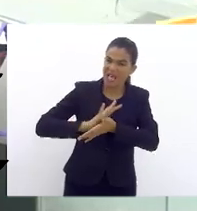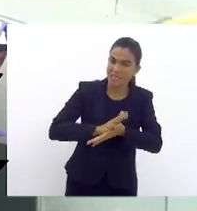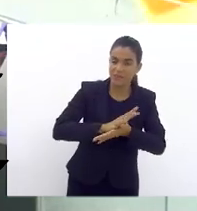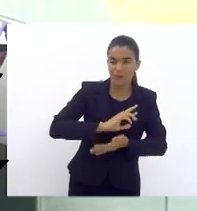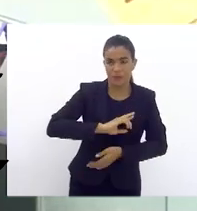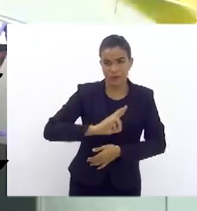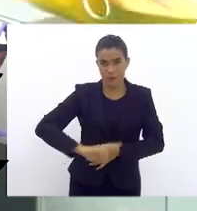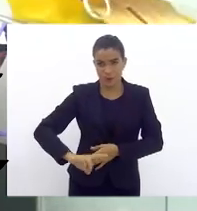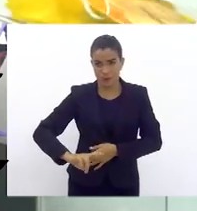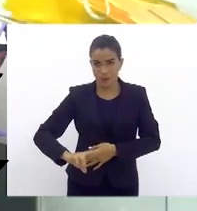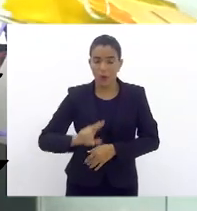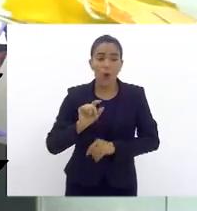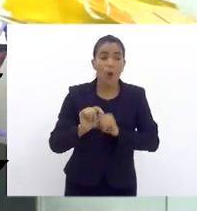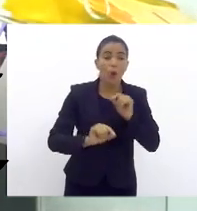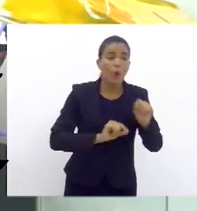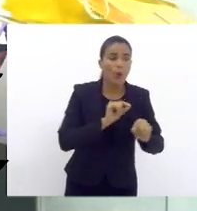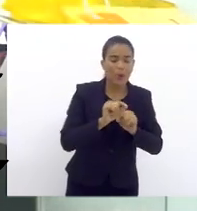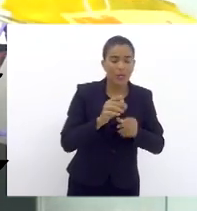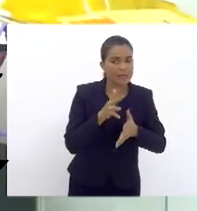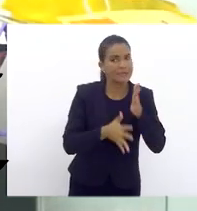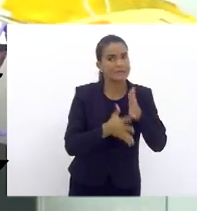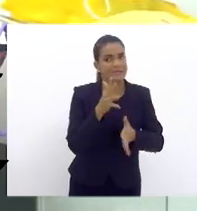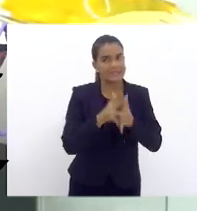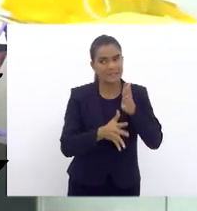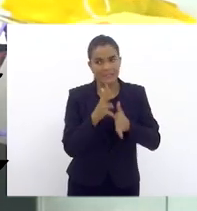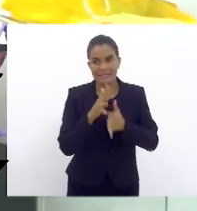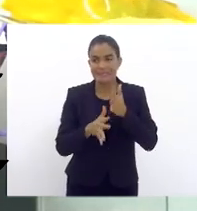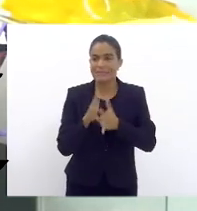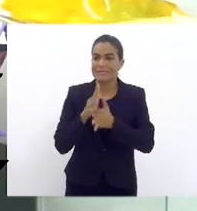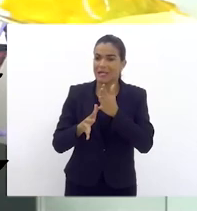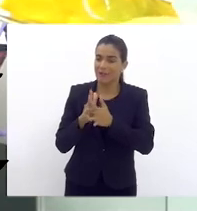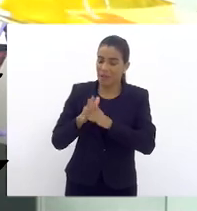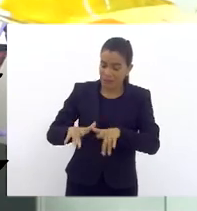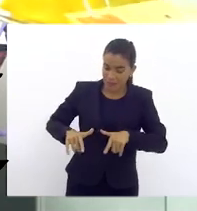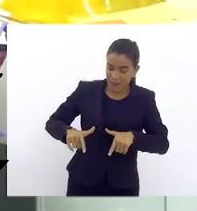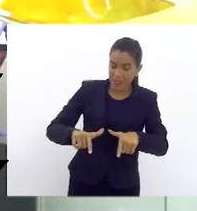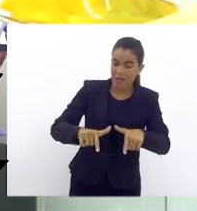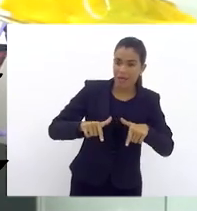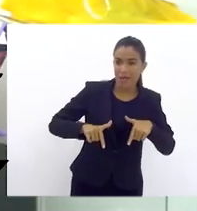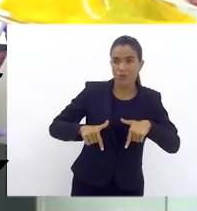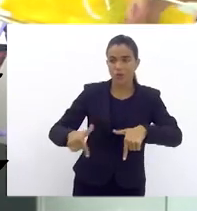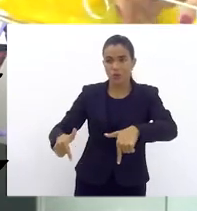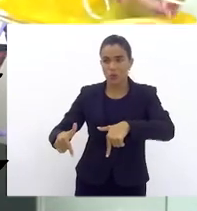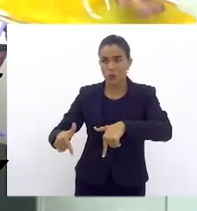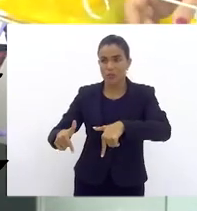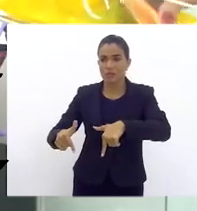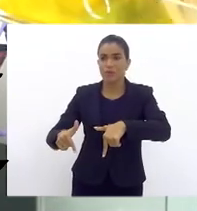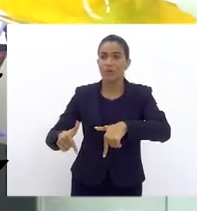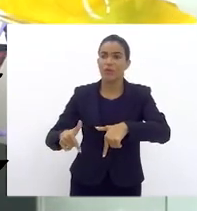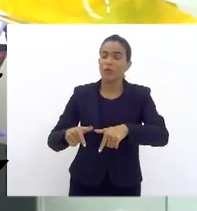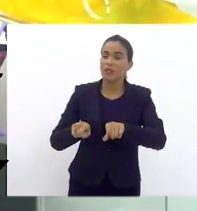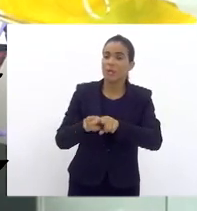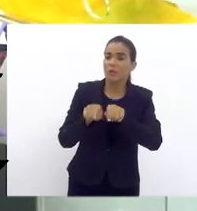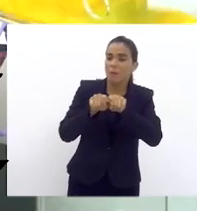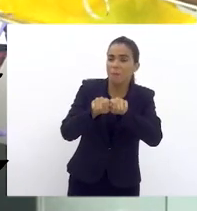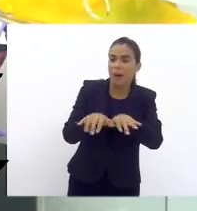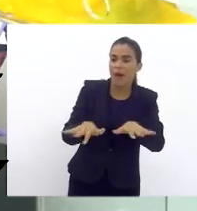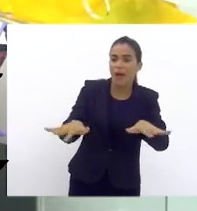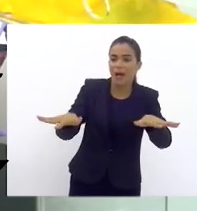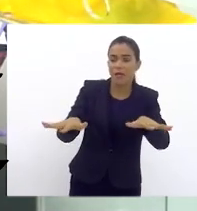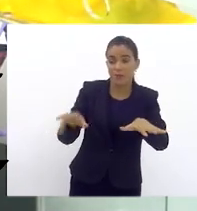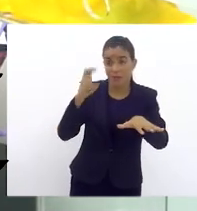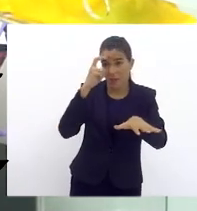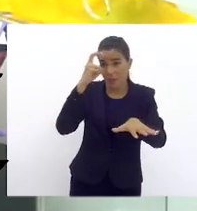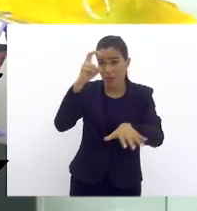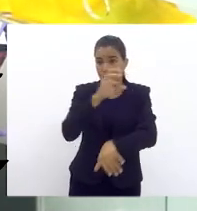religioso o que muito interfere na atuação e na difusão da